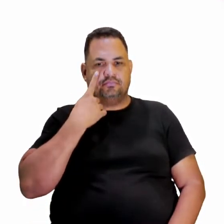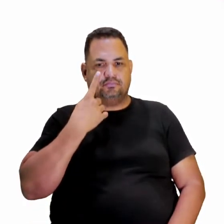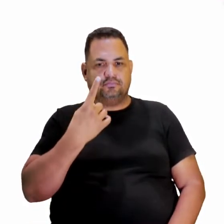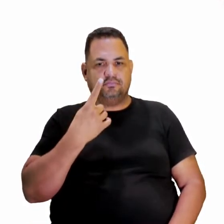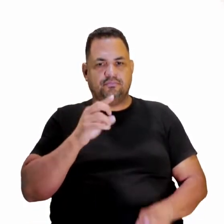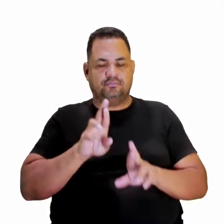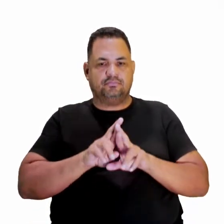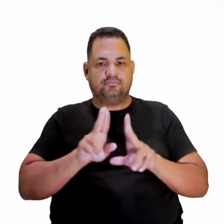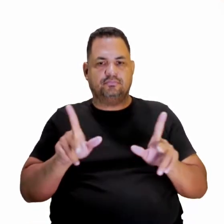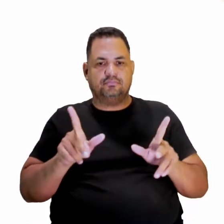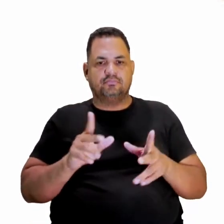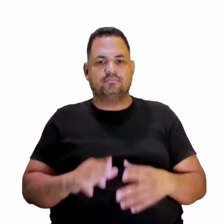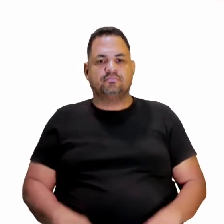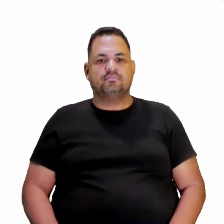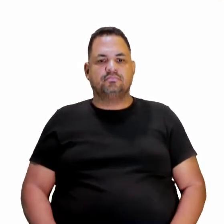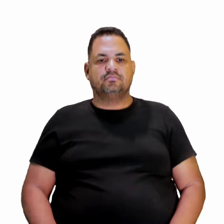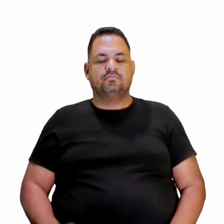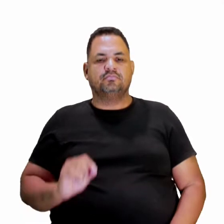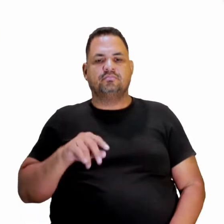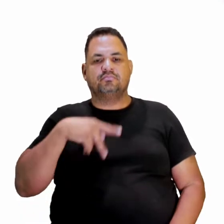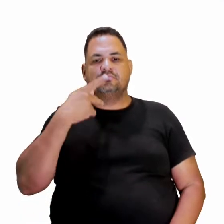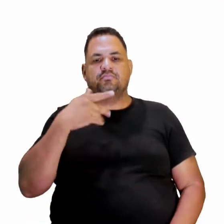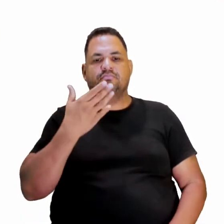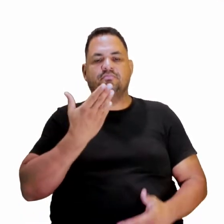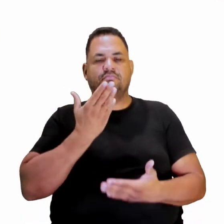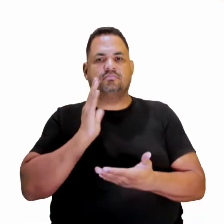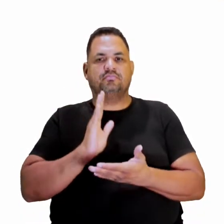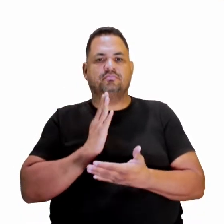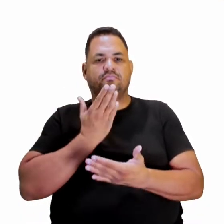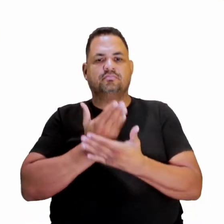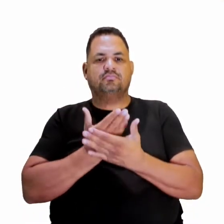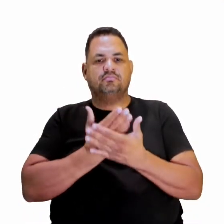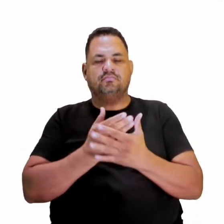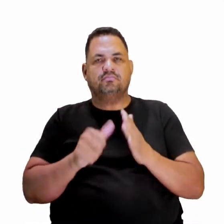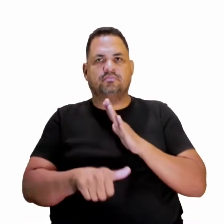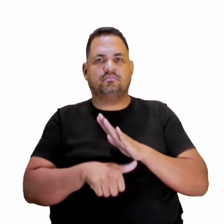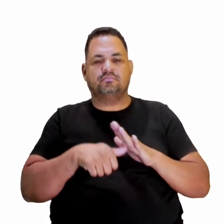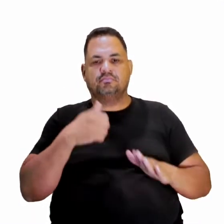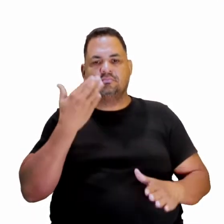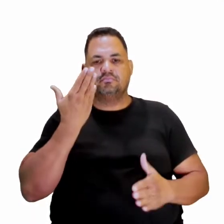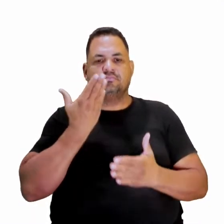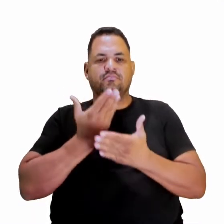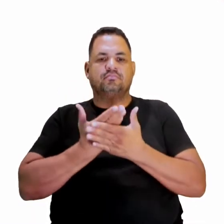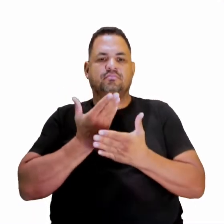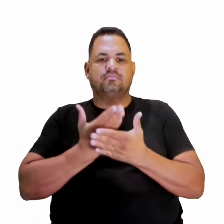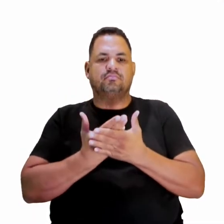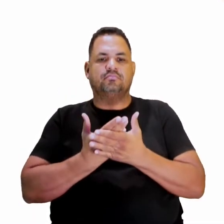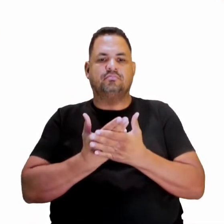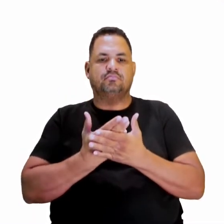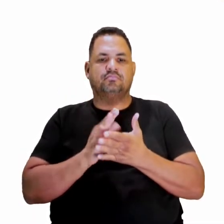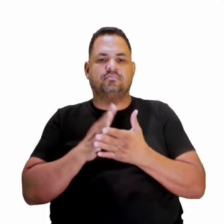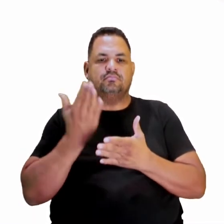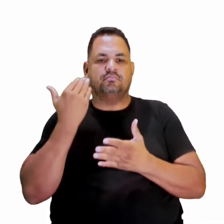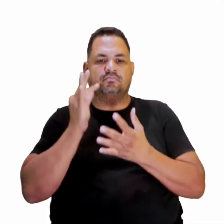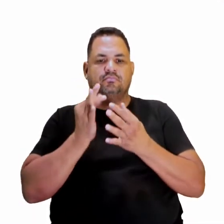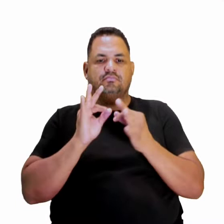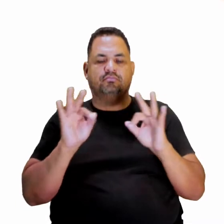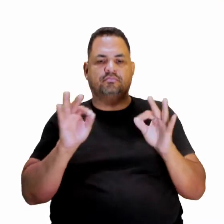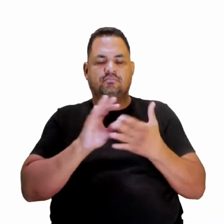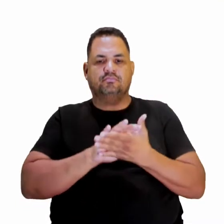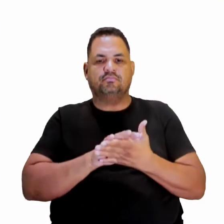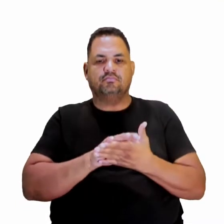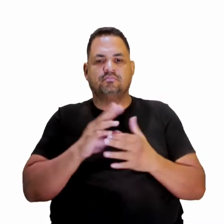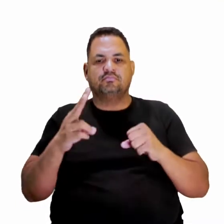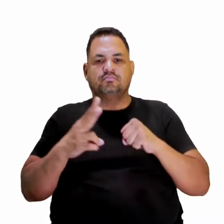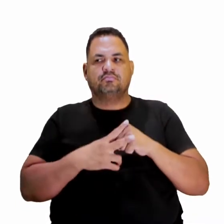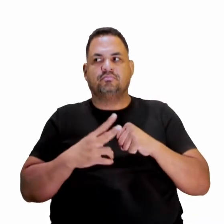de diferente que eu comentei para vocês lá na aula, nas 2 primeiras aulas de passado simples? Notaram que